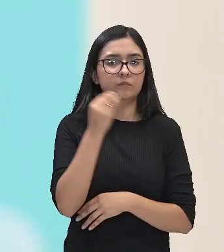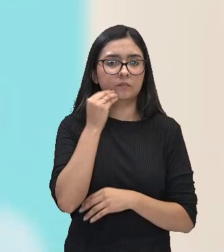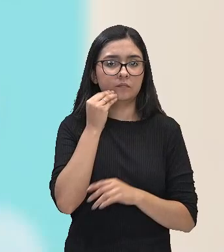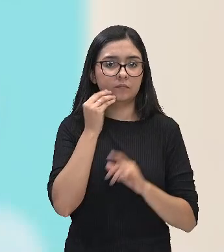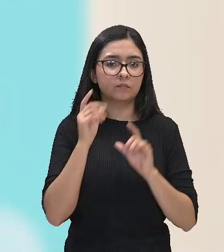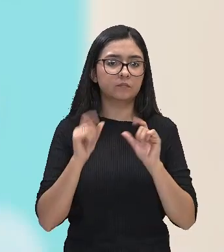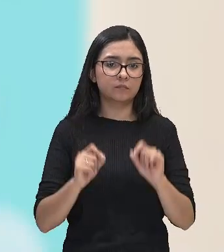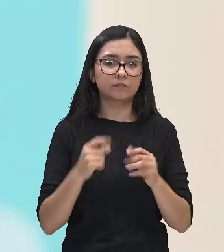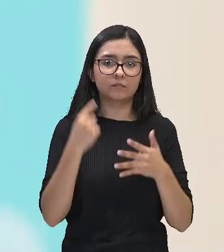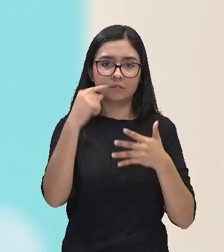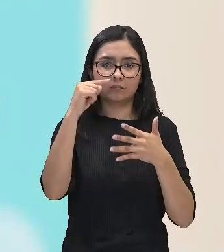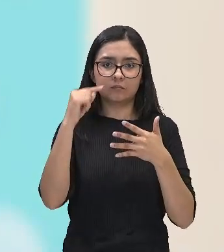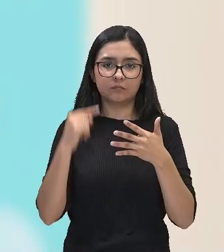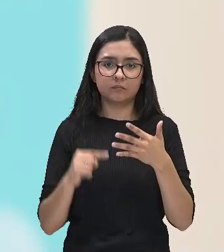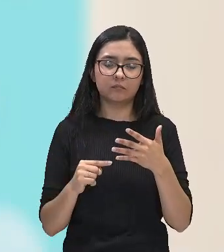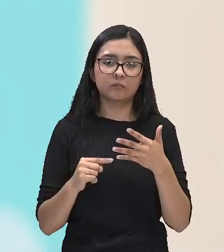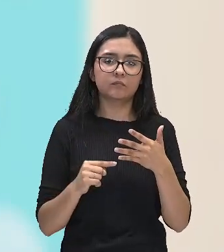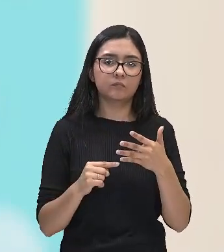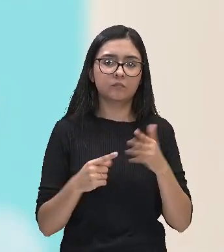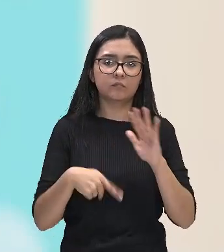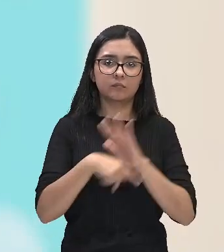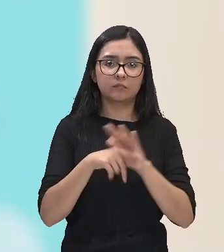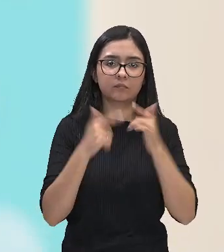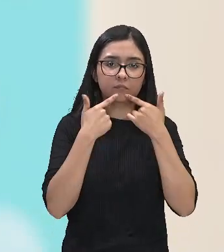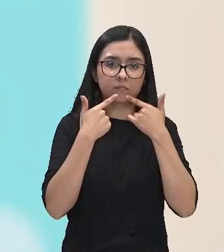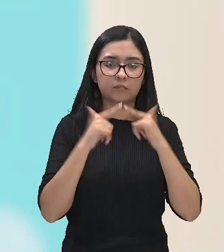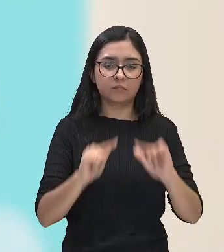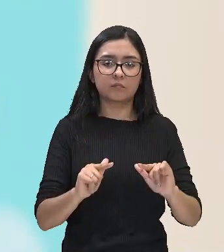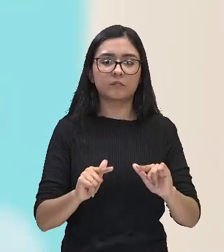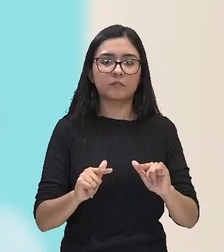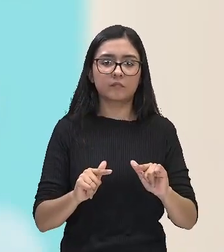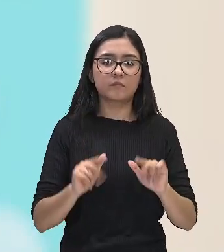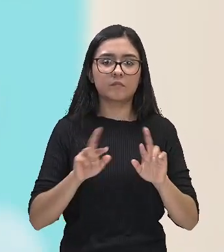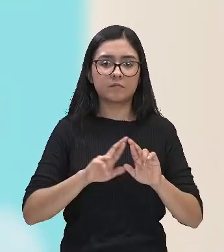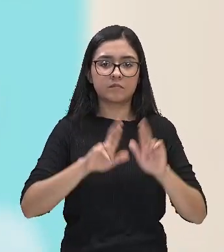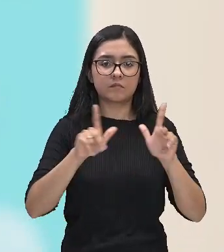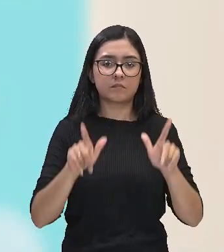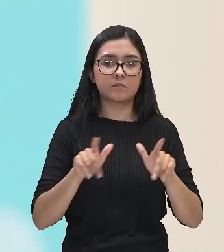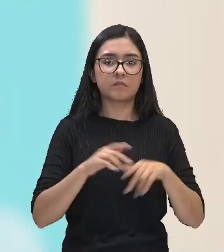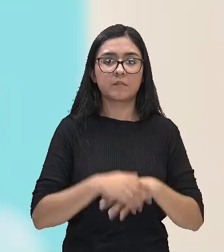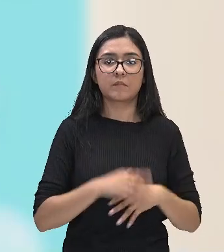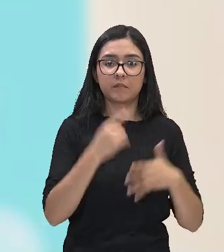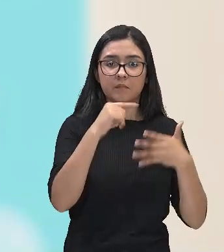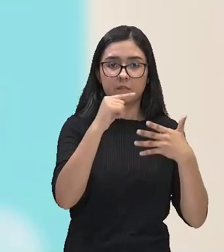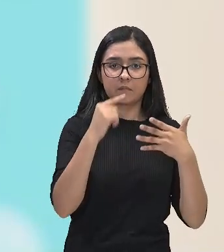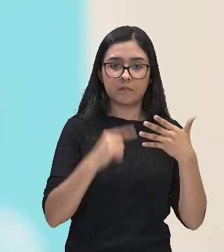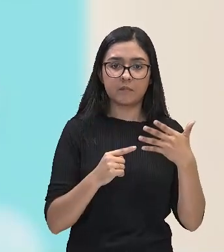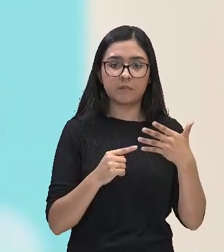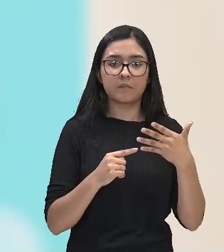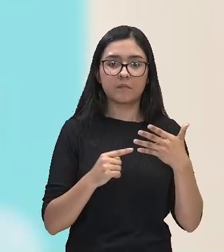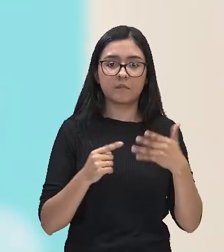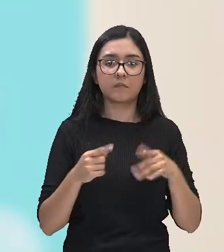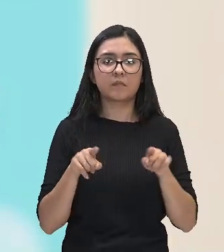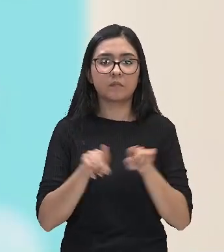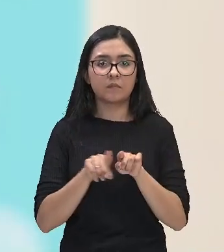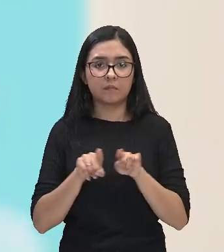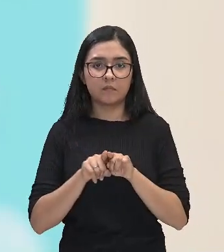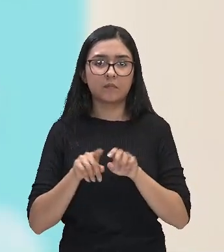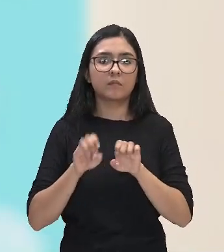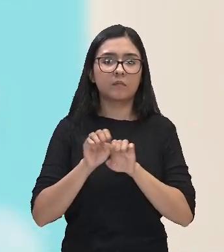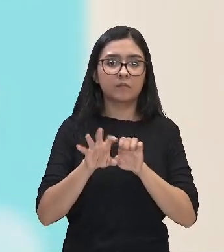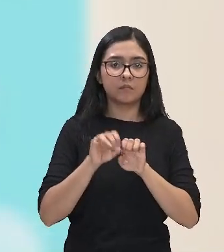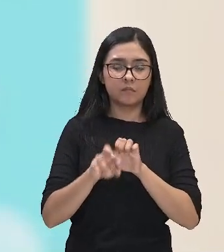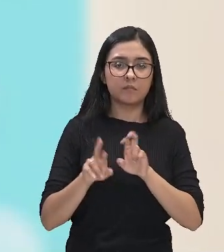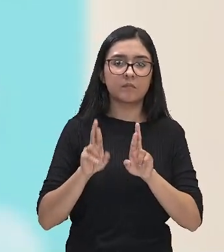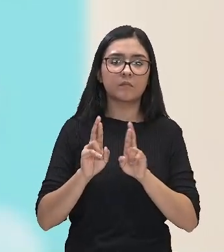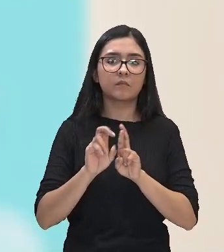as funções, nós temos os elementos. Quais são os elementos? Porque é diferente. Os elementos, né, o emissor, o receptor,